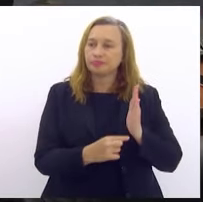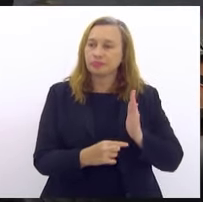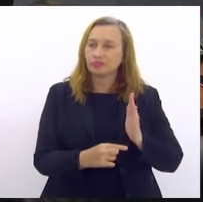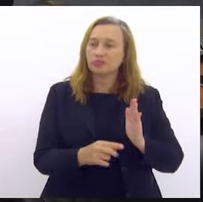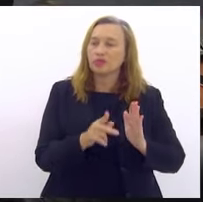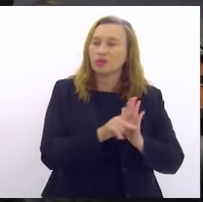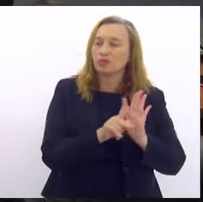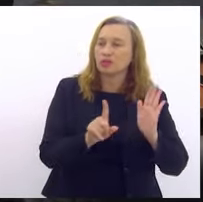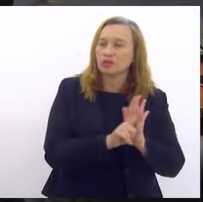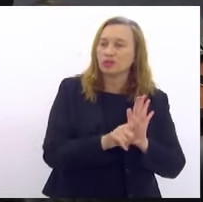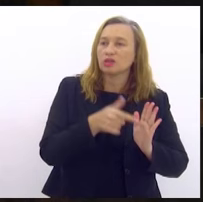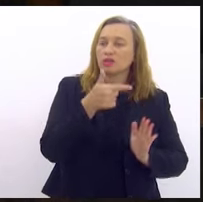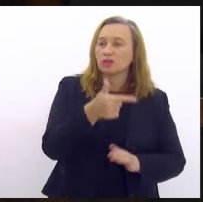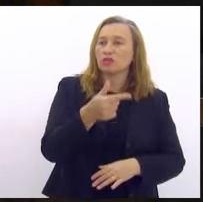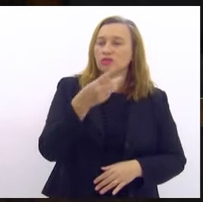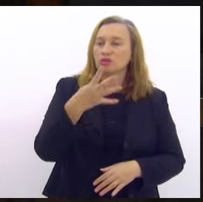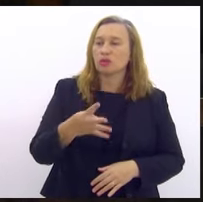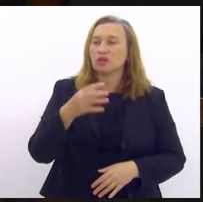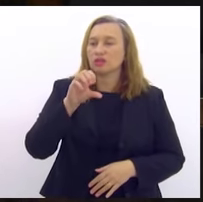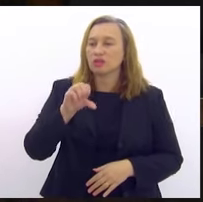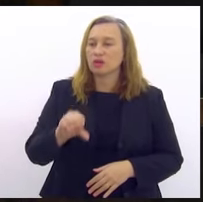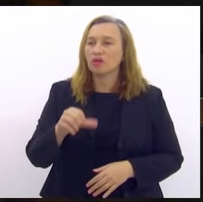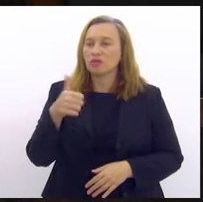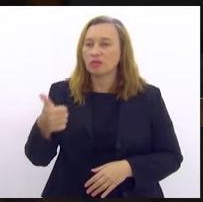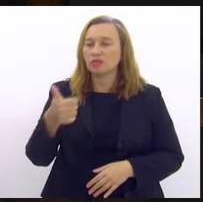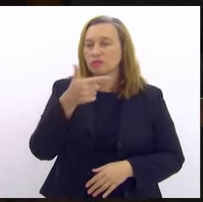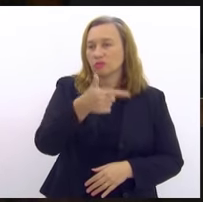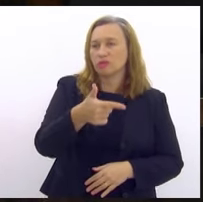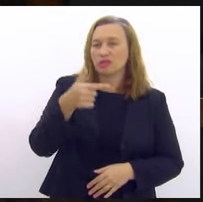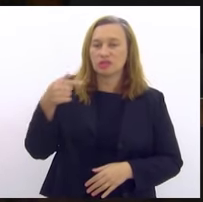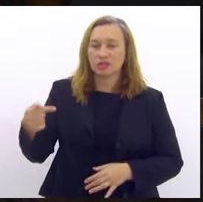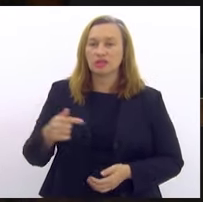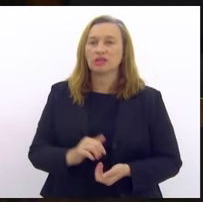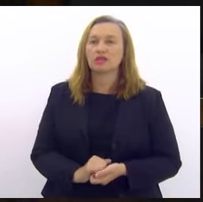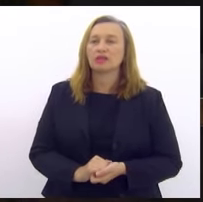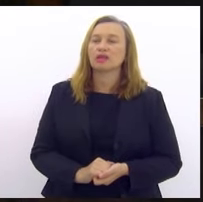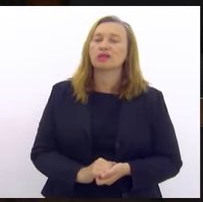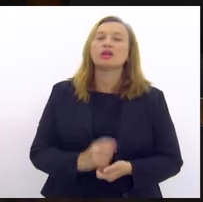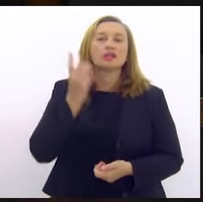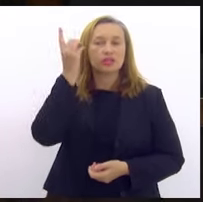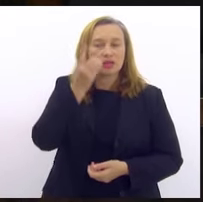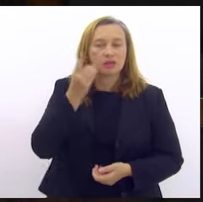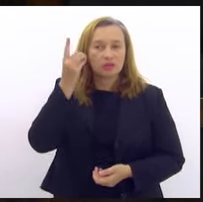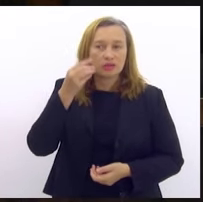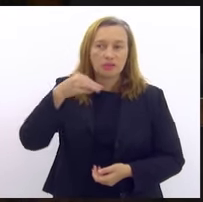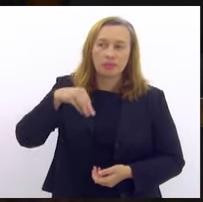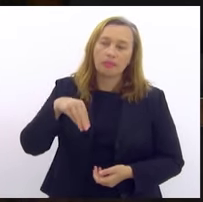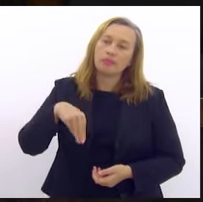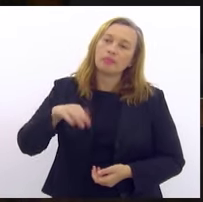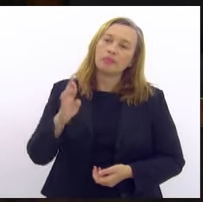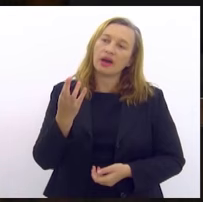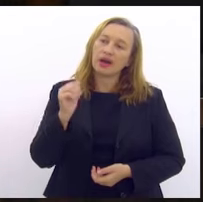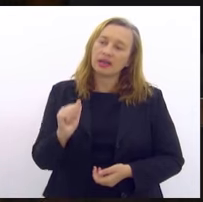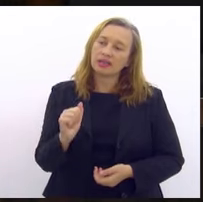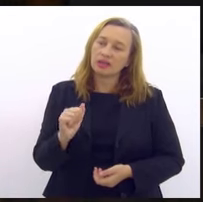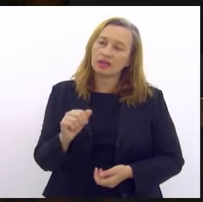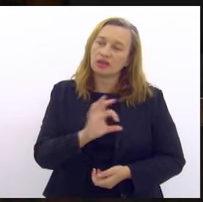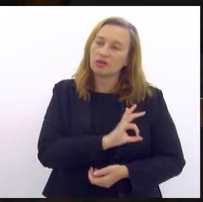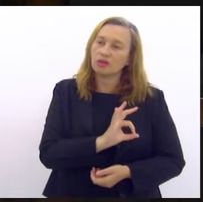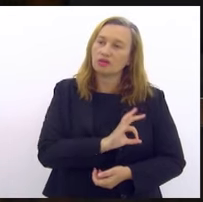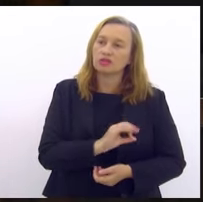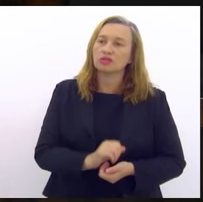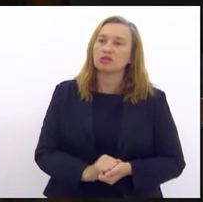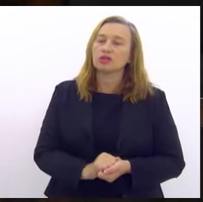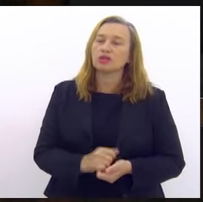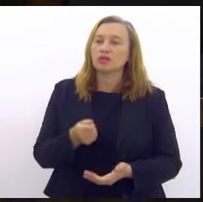ao projeto de lei 2491 de 2017, de autoria da deputada Marta Rocha, que obriga os